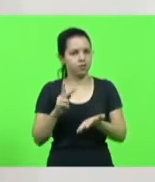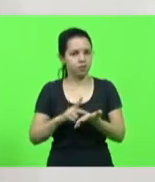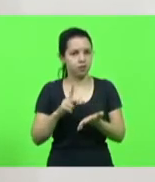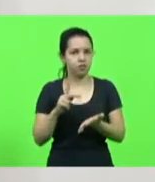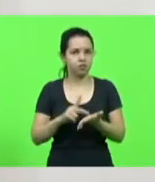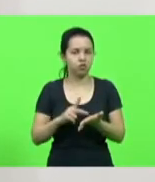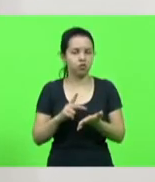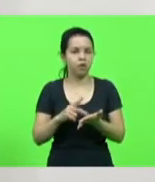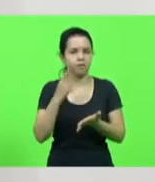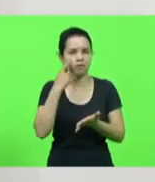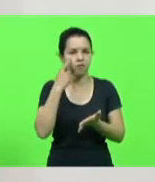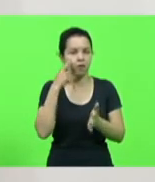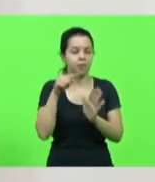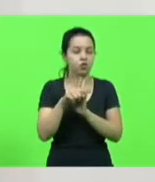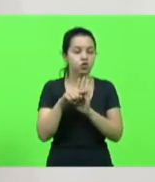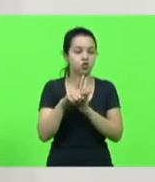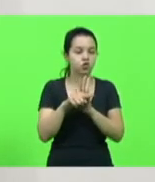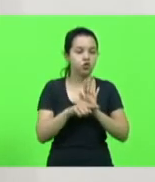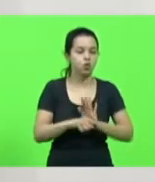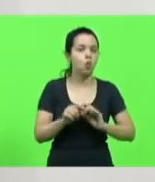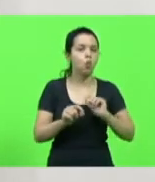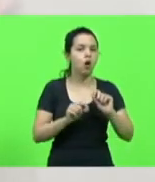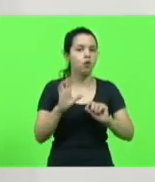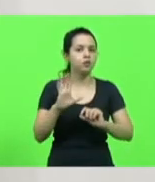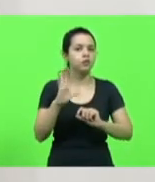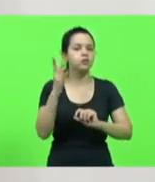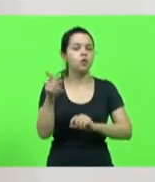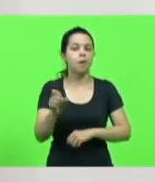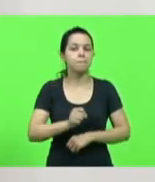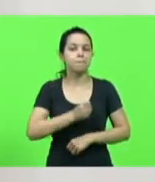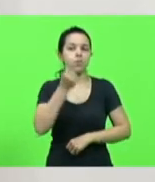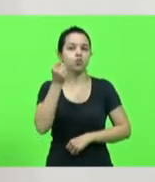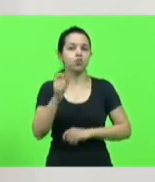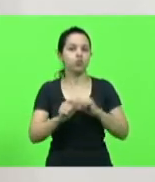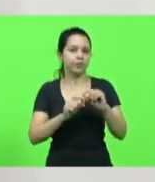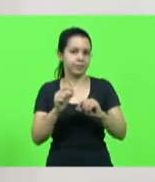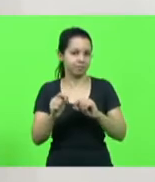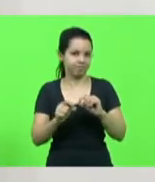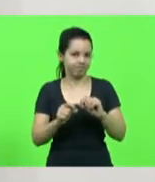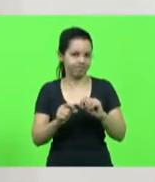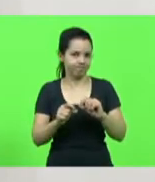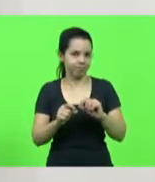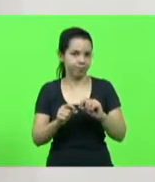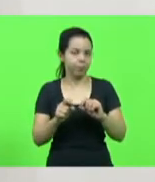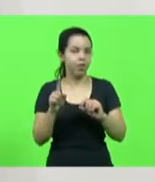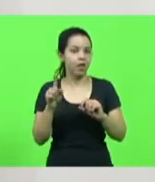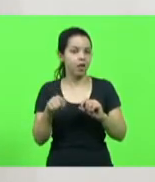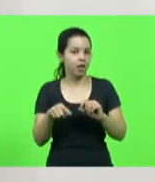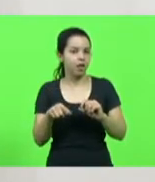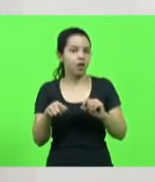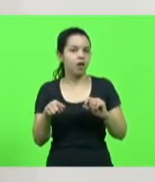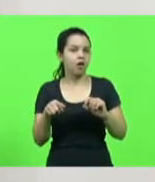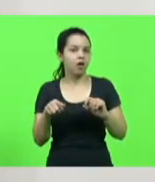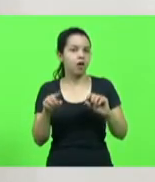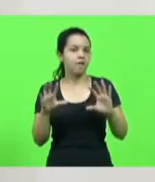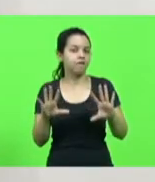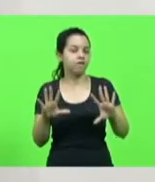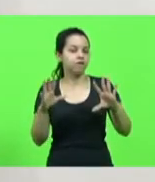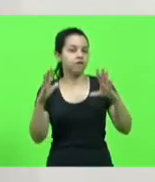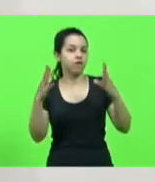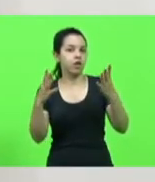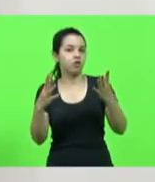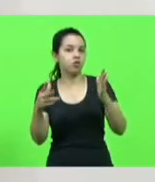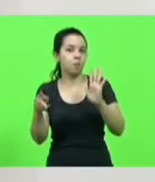que aconteceu, o que eles estavam repudiando. Aí estava lá o eventinho da